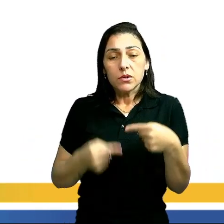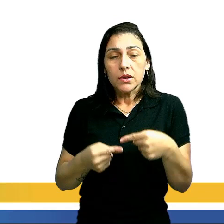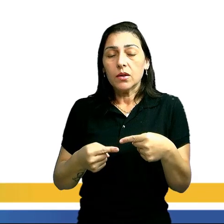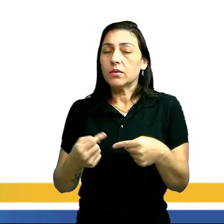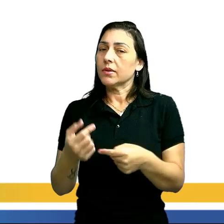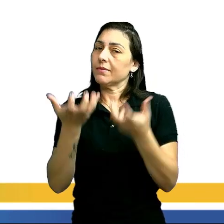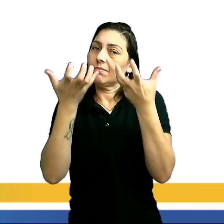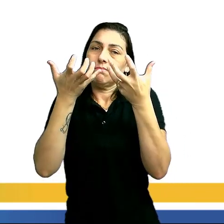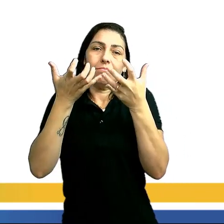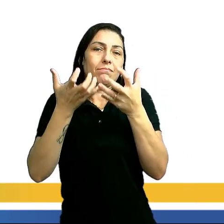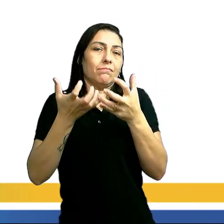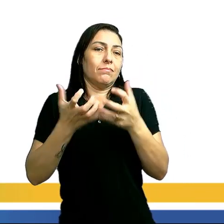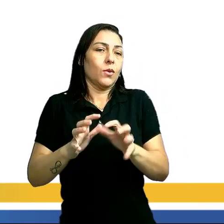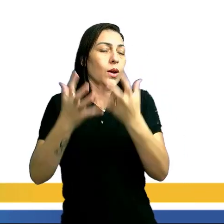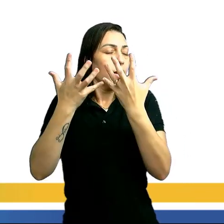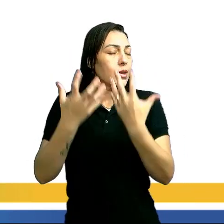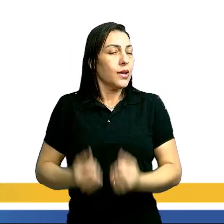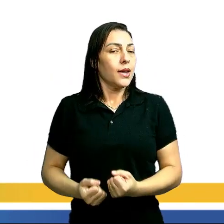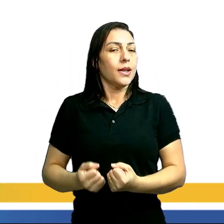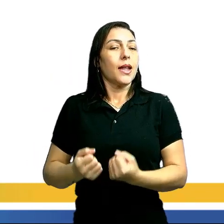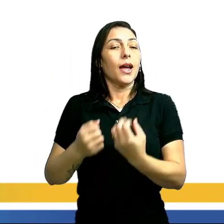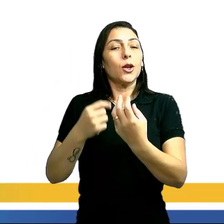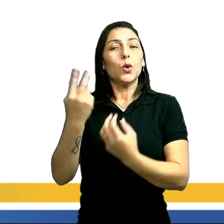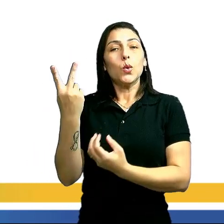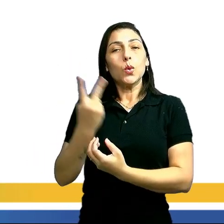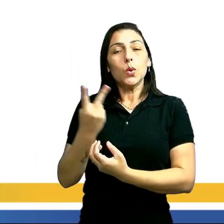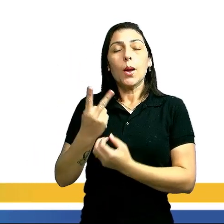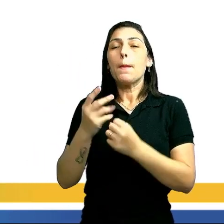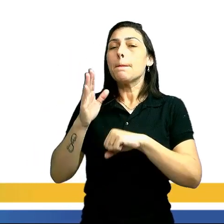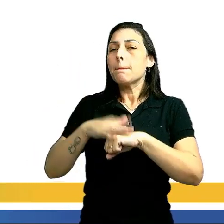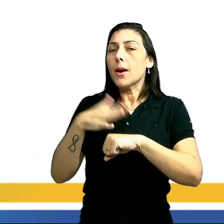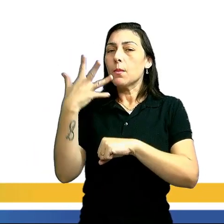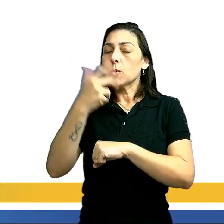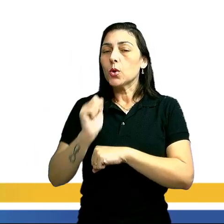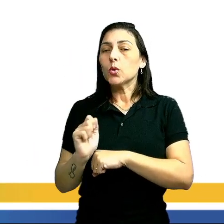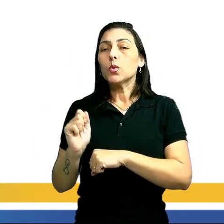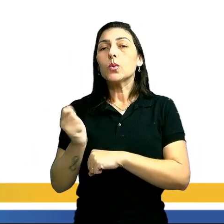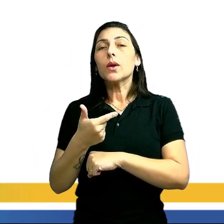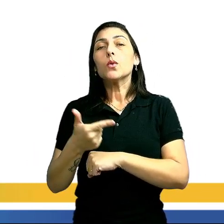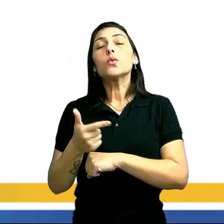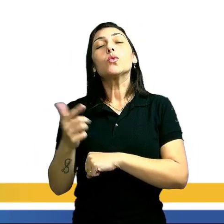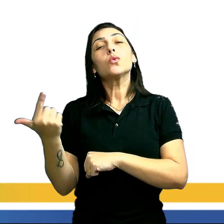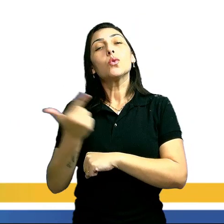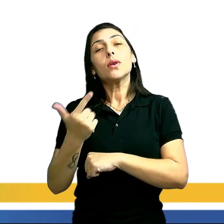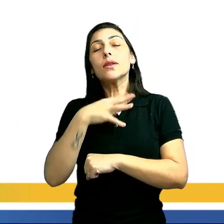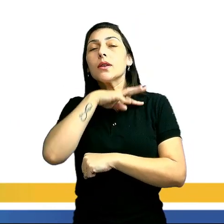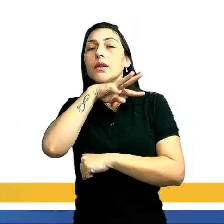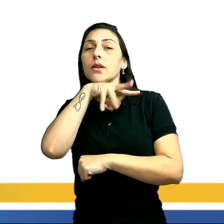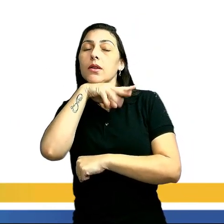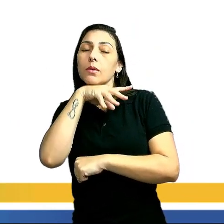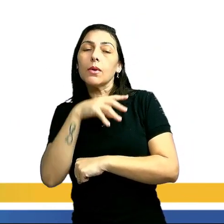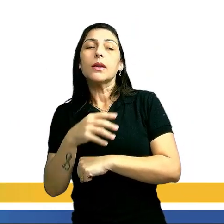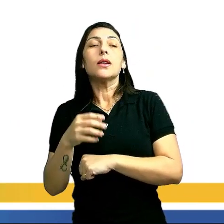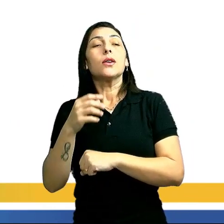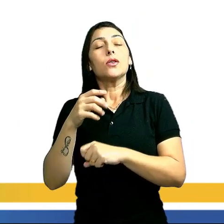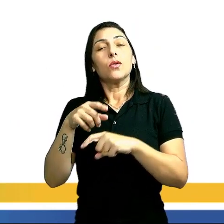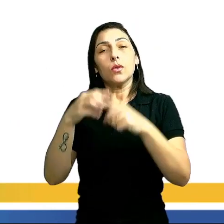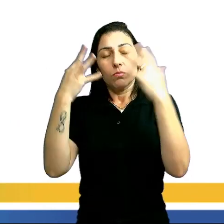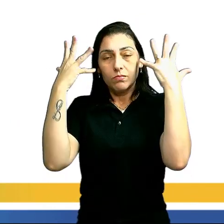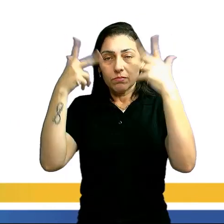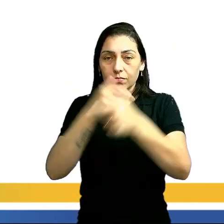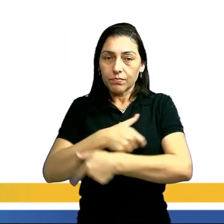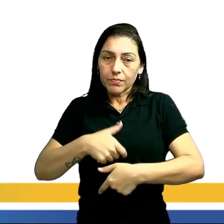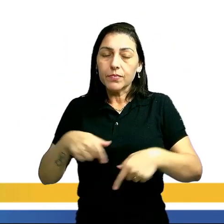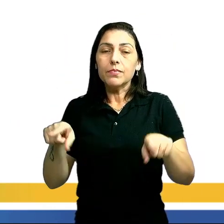eu não quero admitir que o lêmure e o peixe-gota seja mais bonito do que um desses outros 2 animais que a gente colocou aí nessa